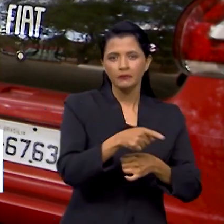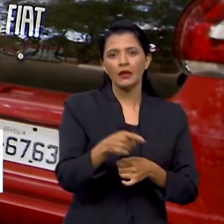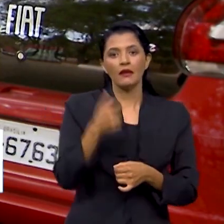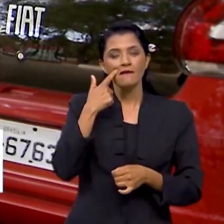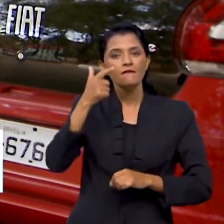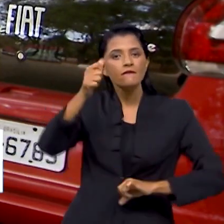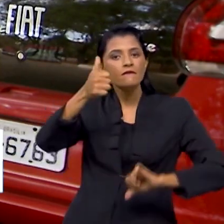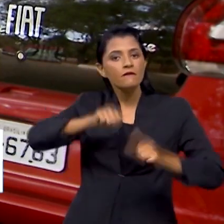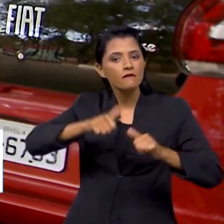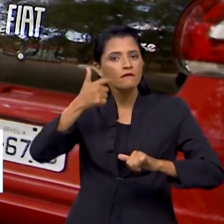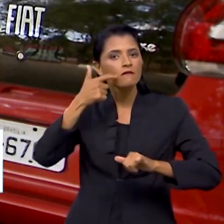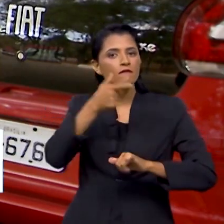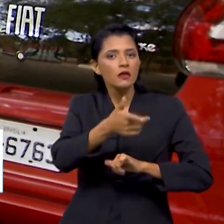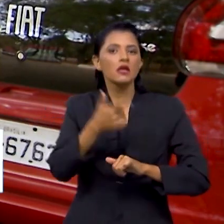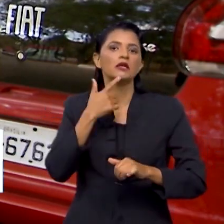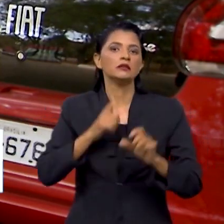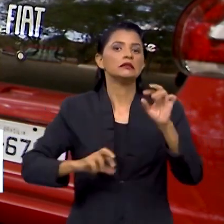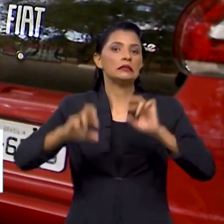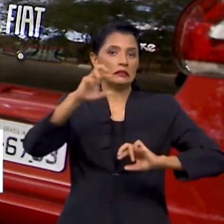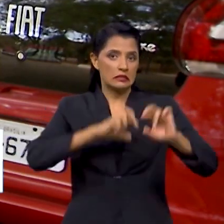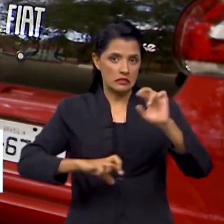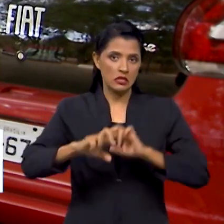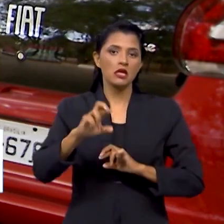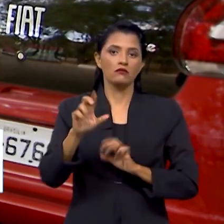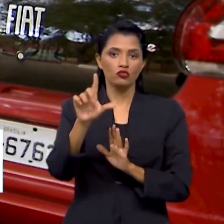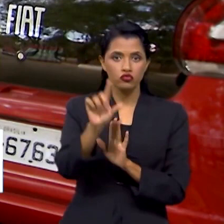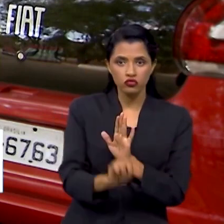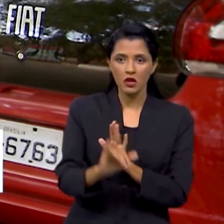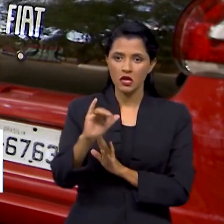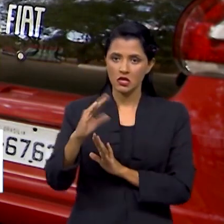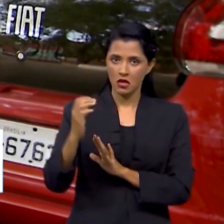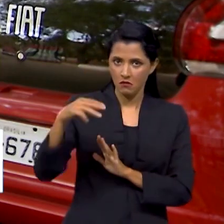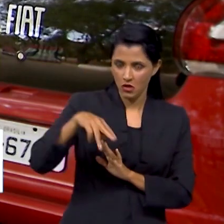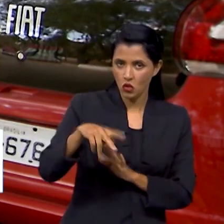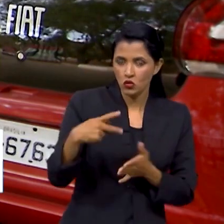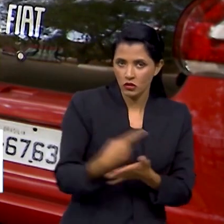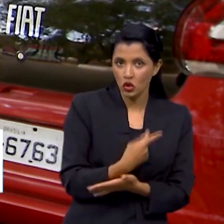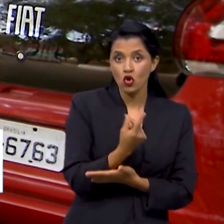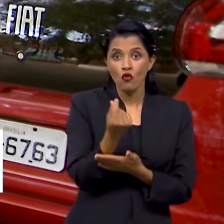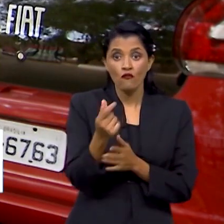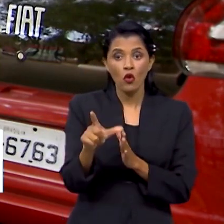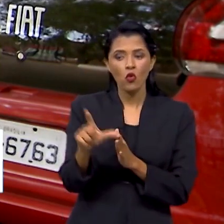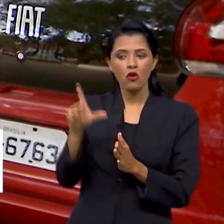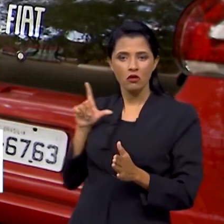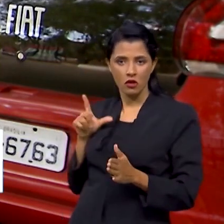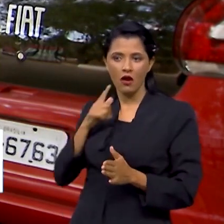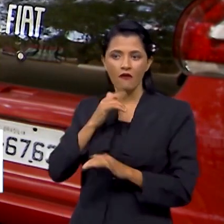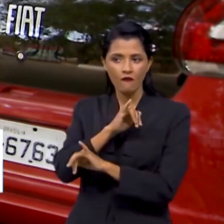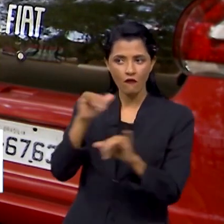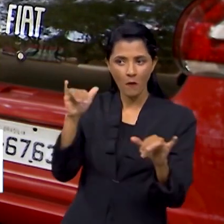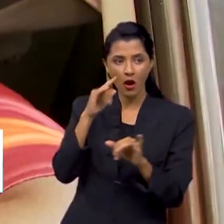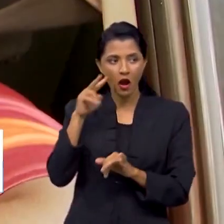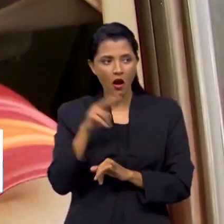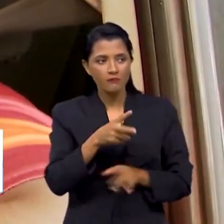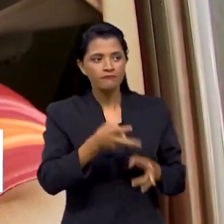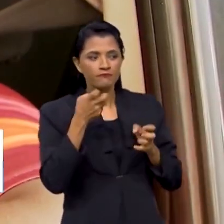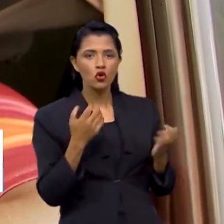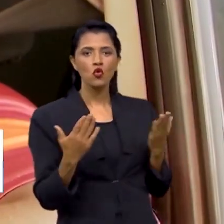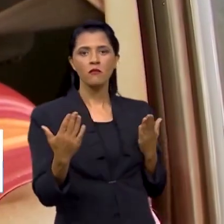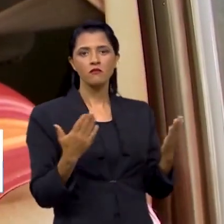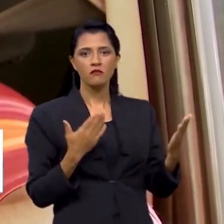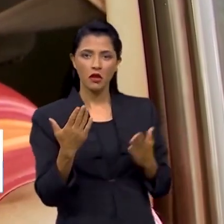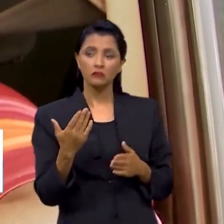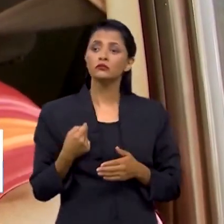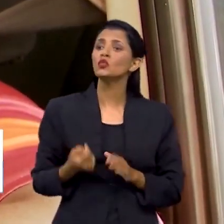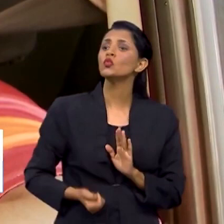do ICMS está sendo repassada e se o preço antigo é informado de forma visível. Saber o quanto